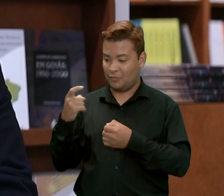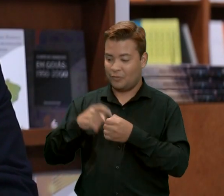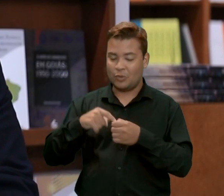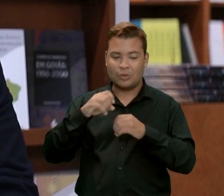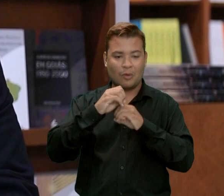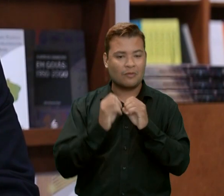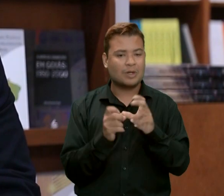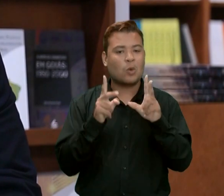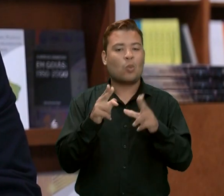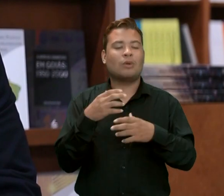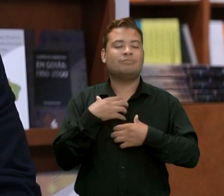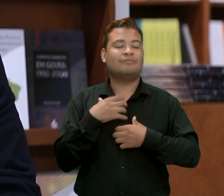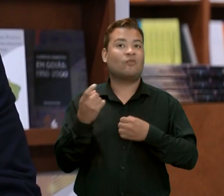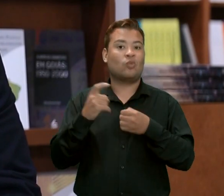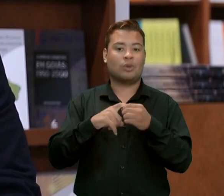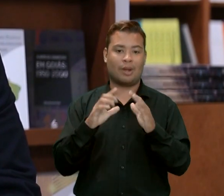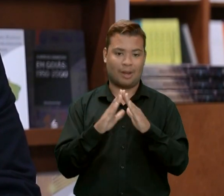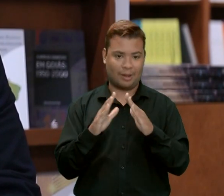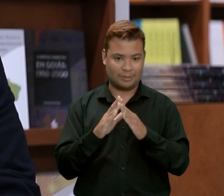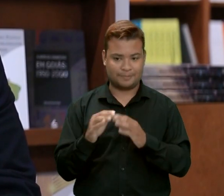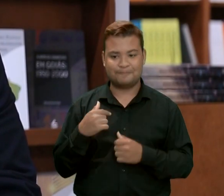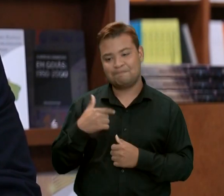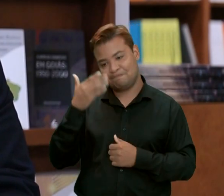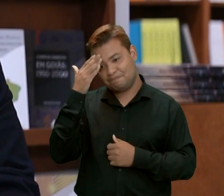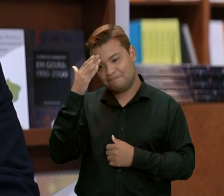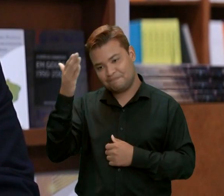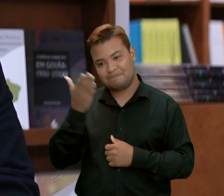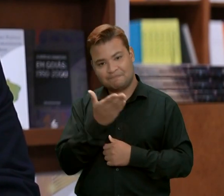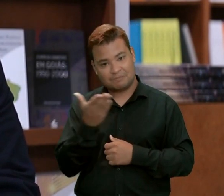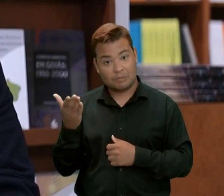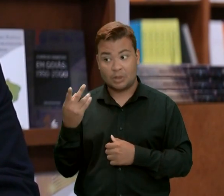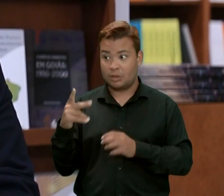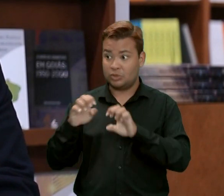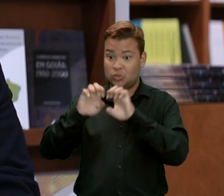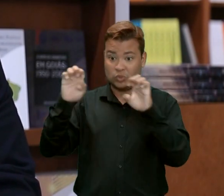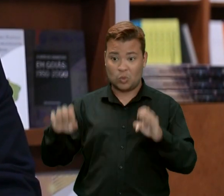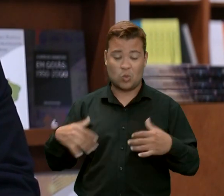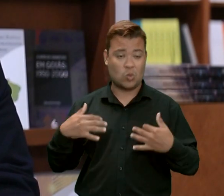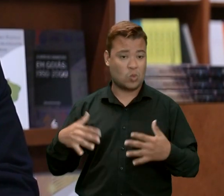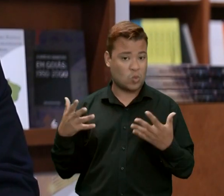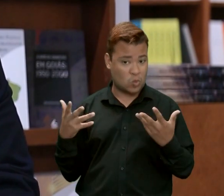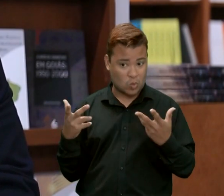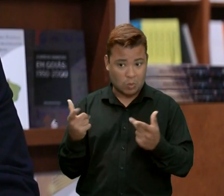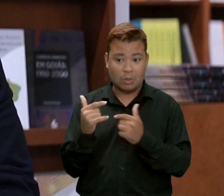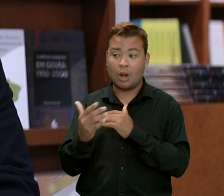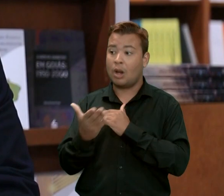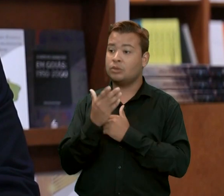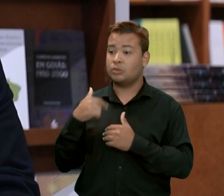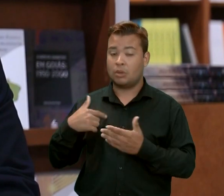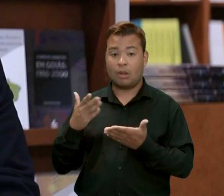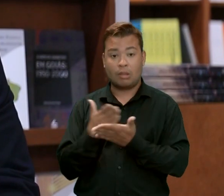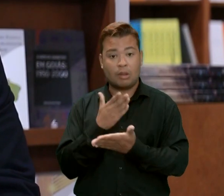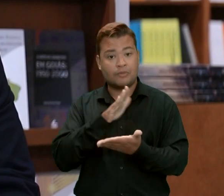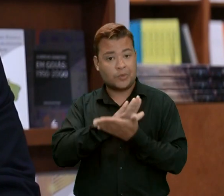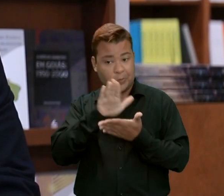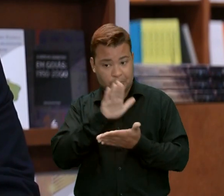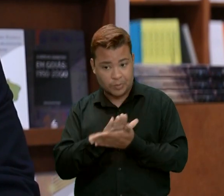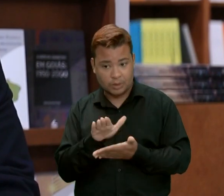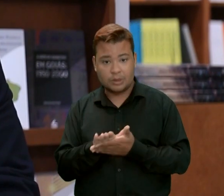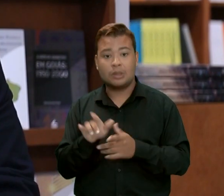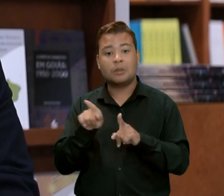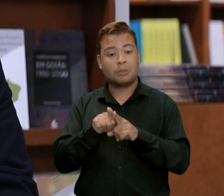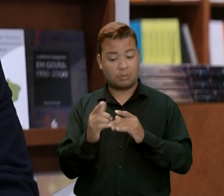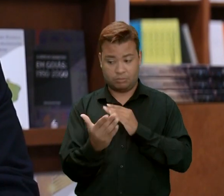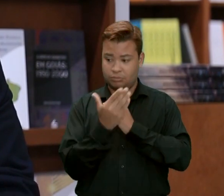estar em casa para mim, e agradeço essa incrível estrutura que me permitiu publicar o meu livro, me permitiu ir à Venezuela,